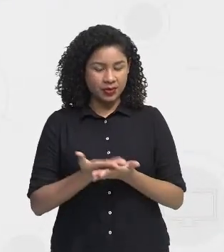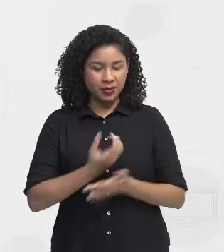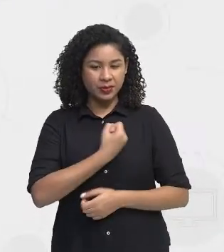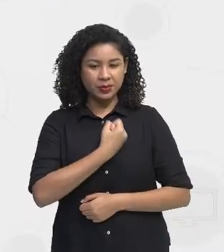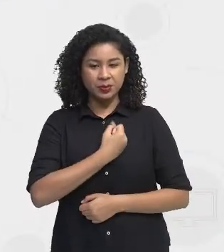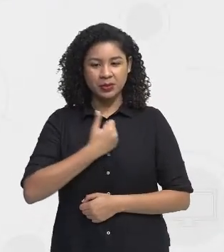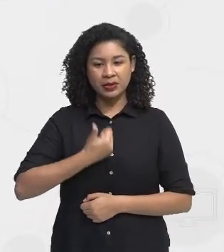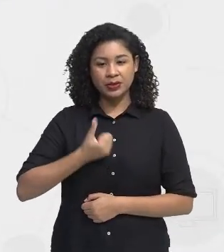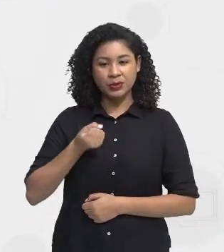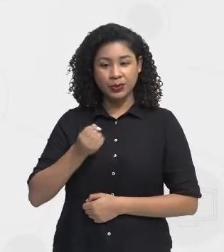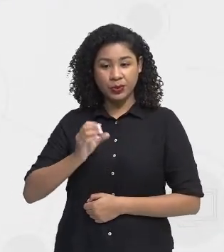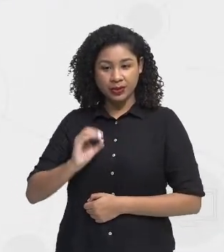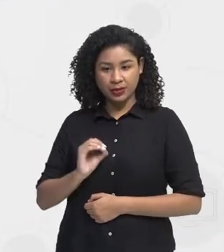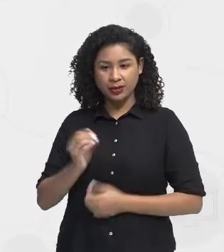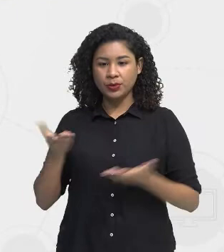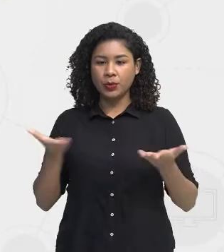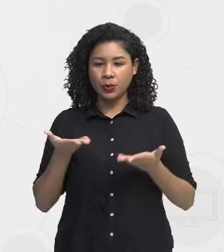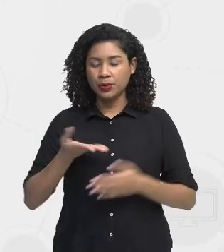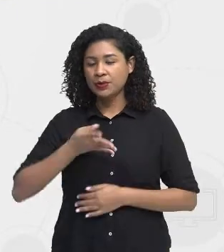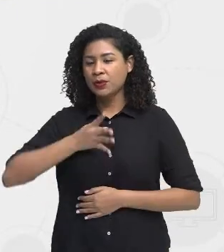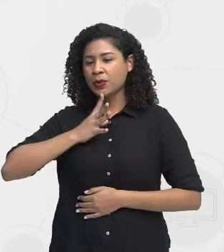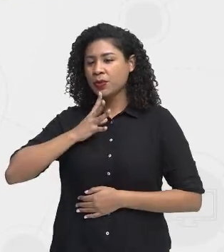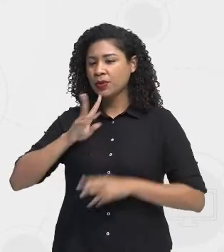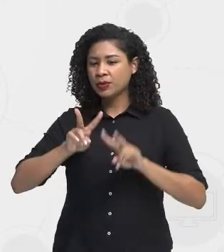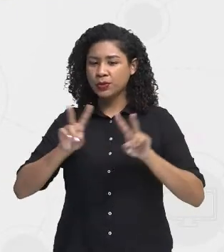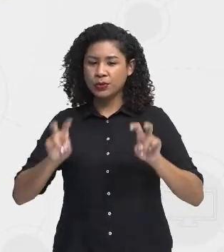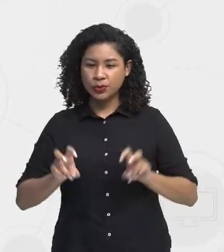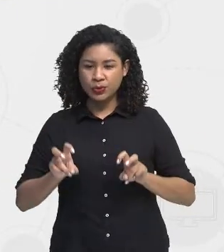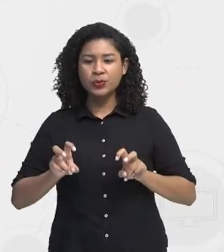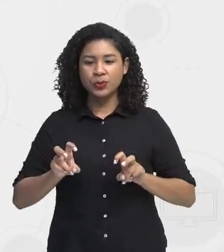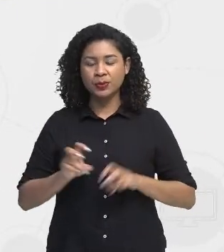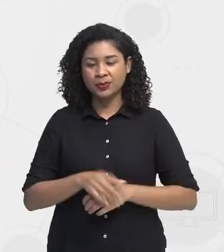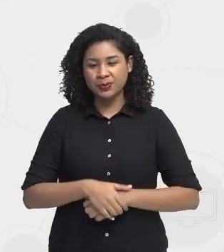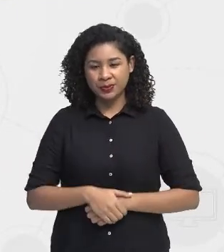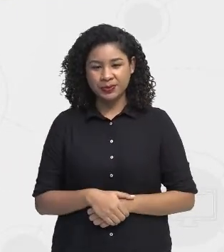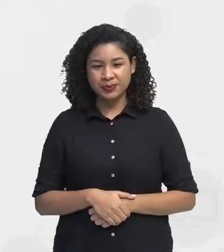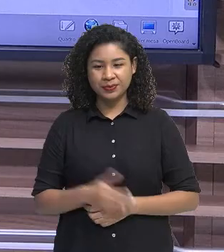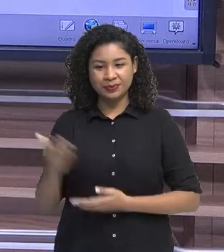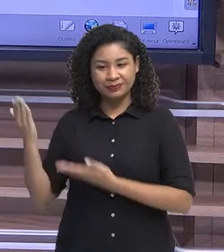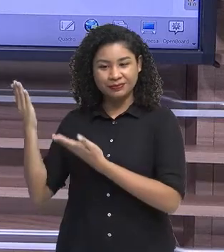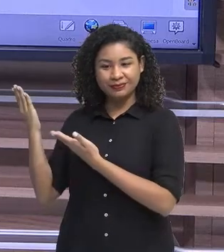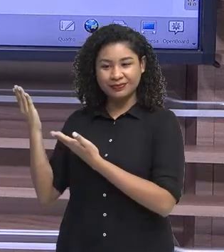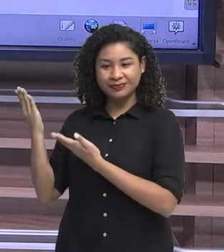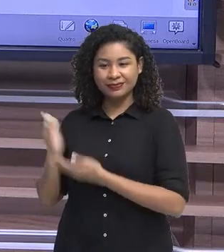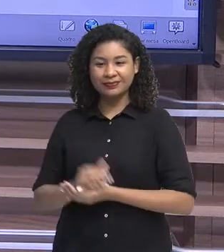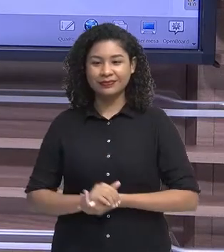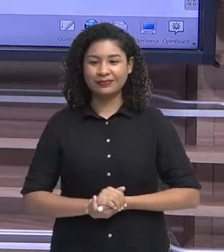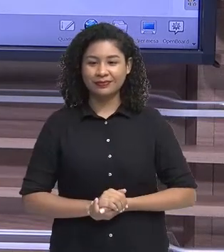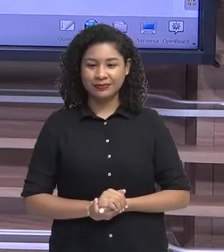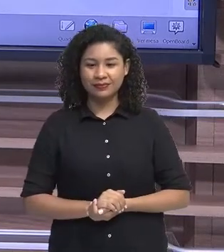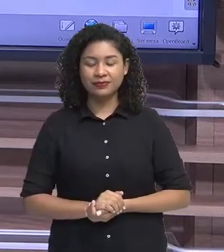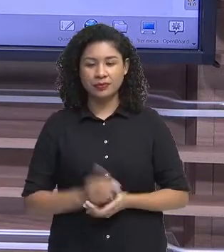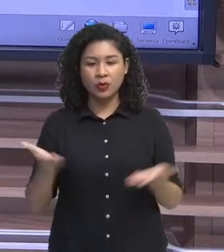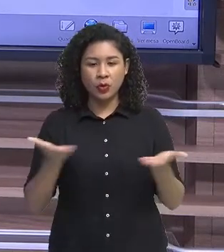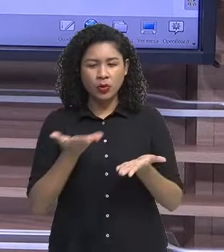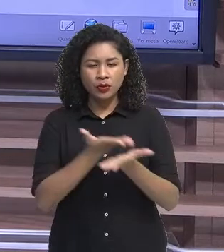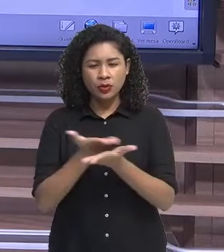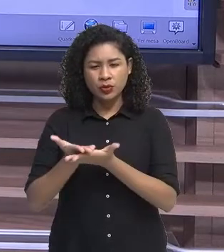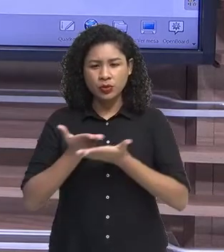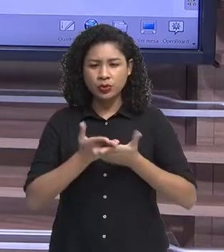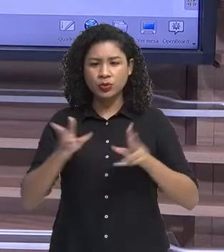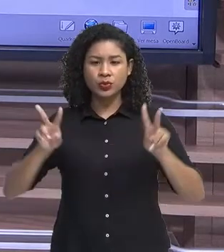180 e vamos conhecer sobre o citoplasma e suas organelas, né? Então, nós vamos estudar sobre as células,